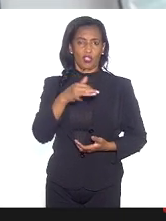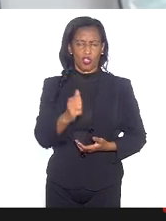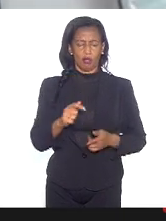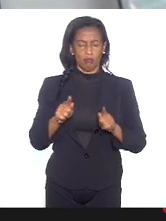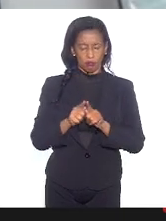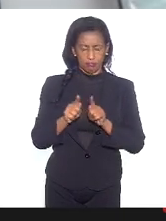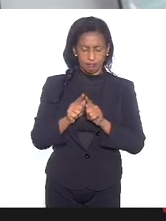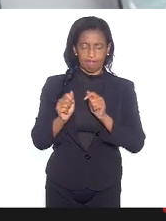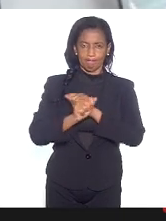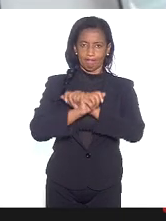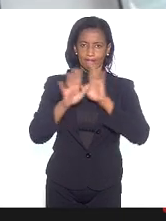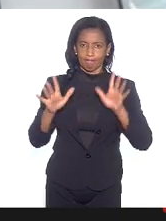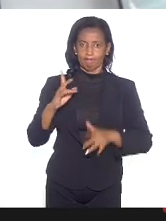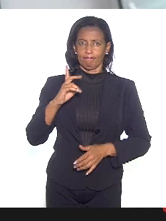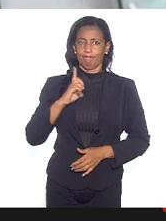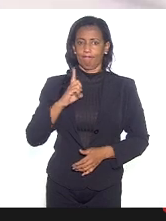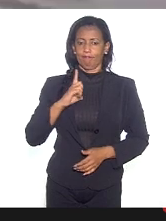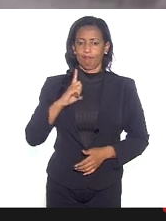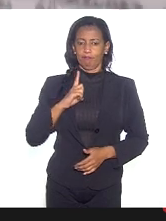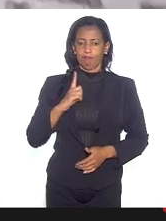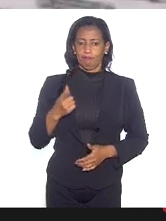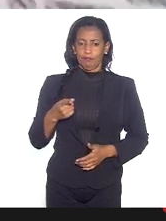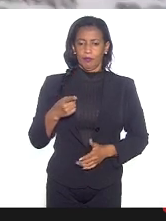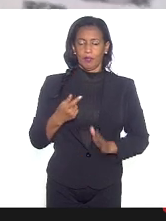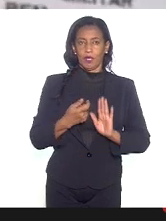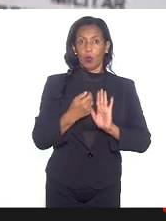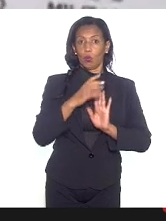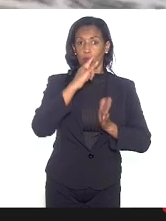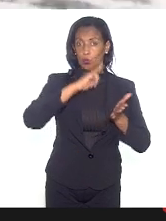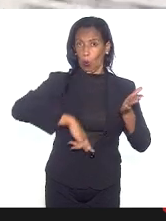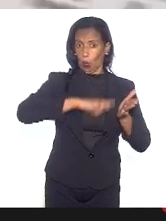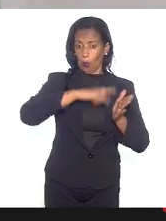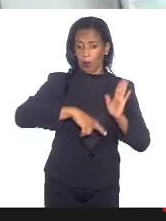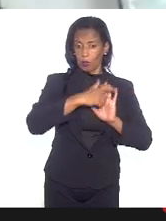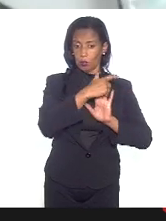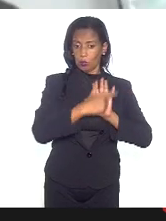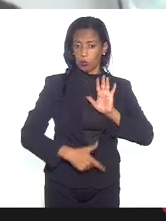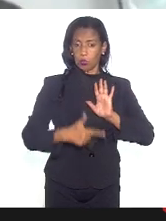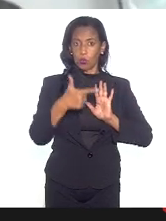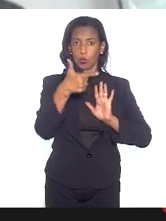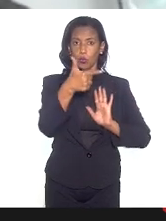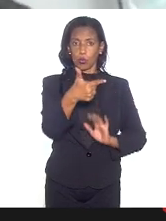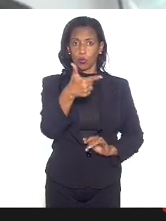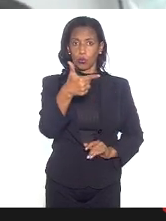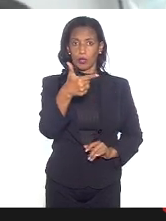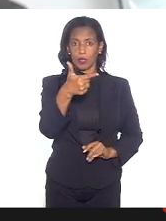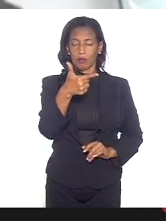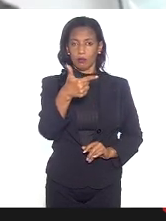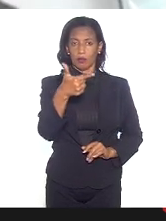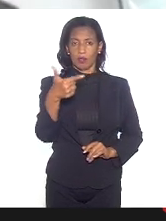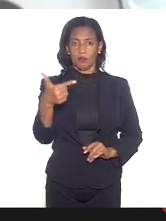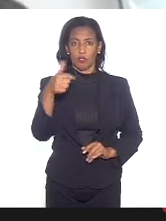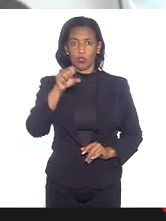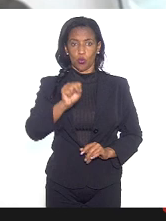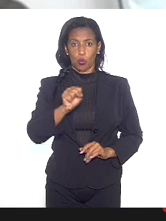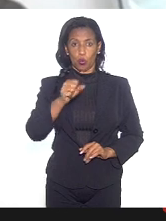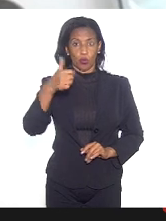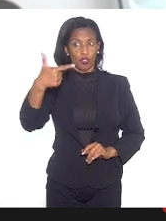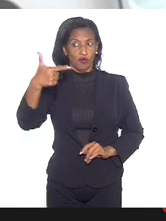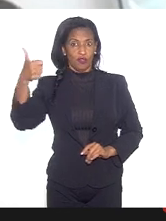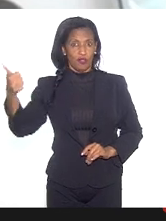também aqui que há um requerimento de informações, número 228 de